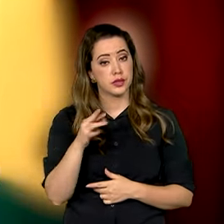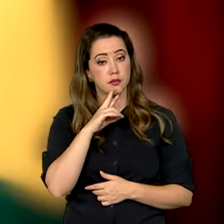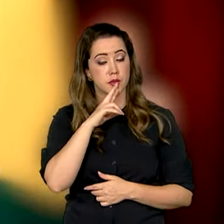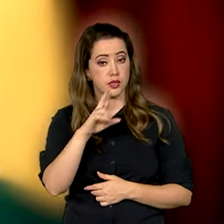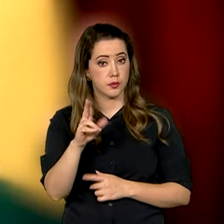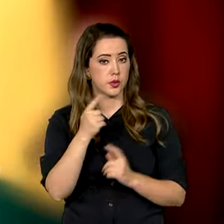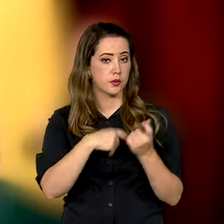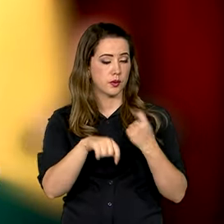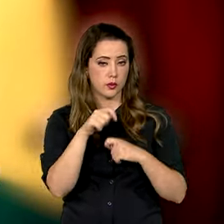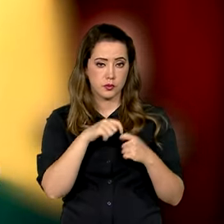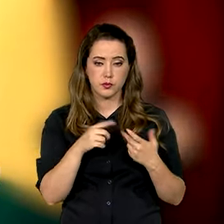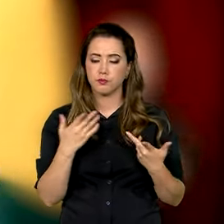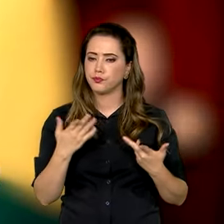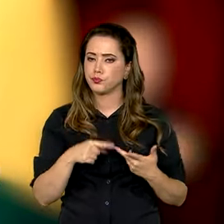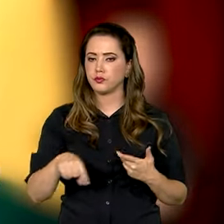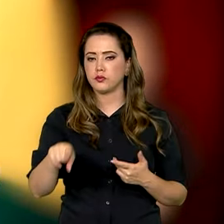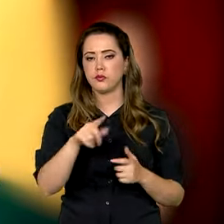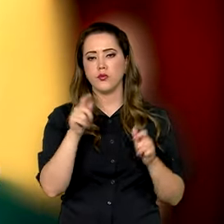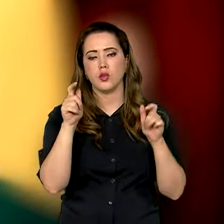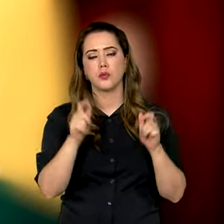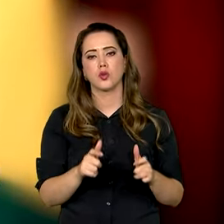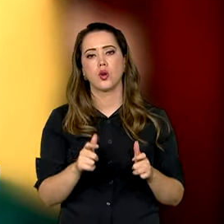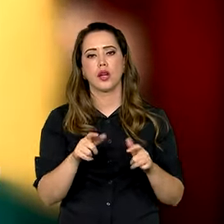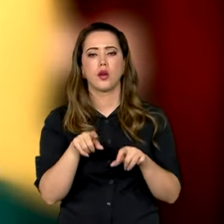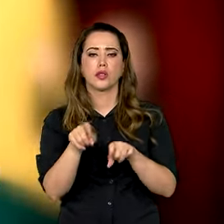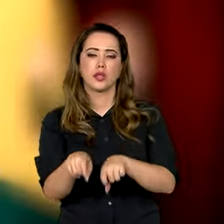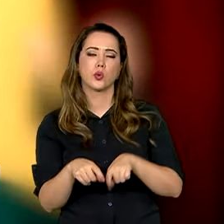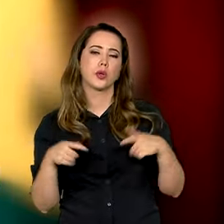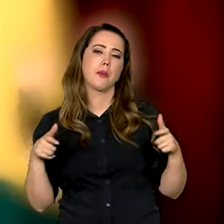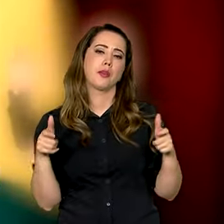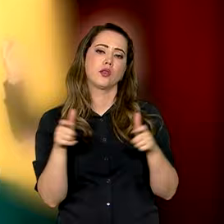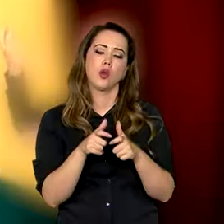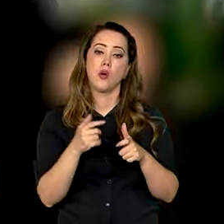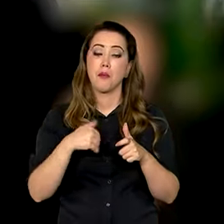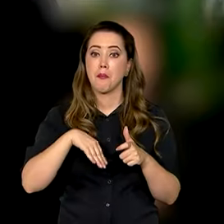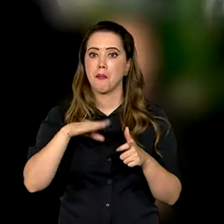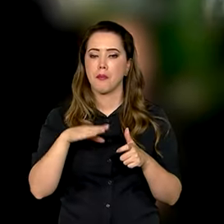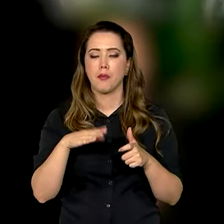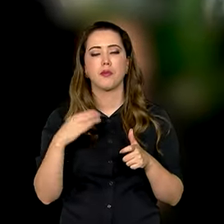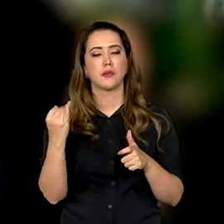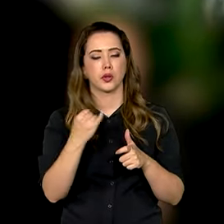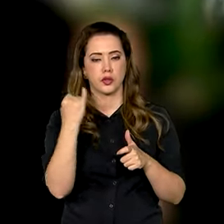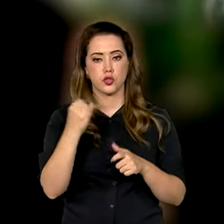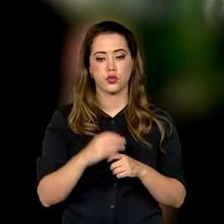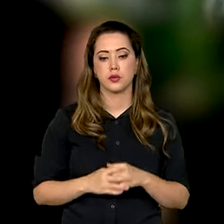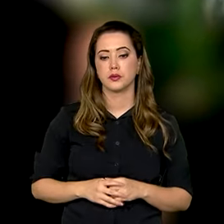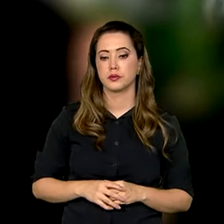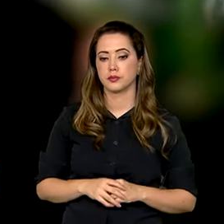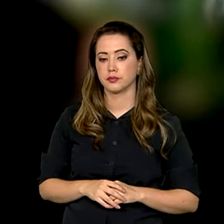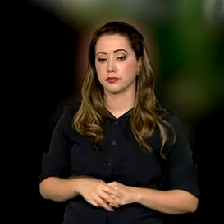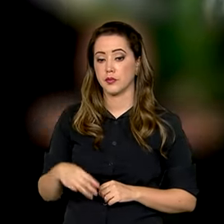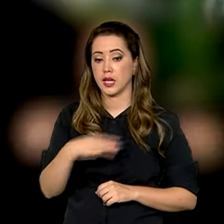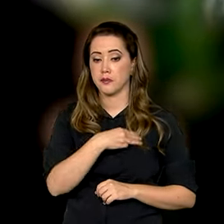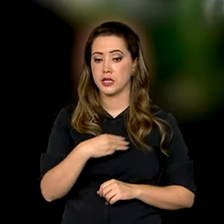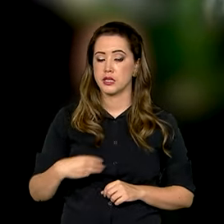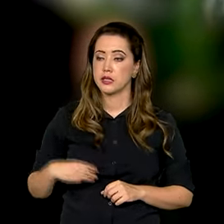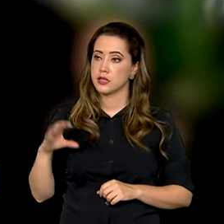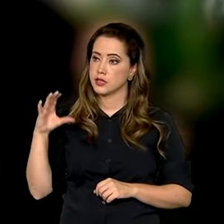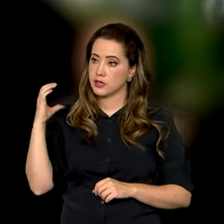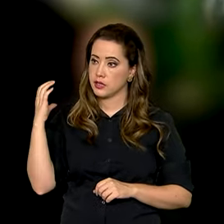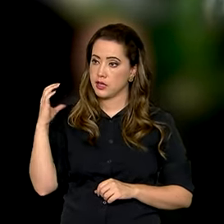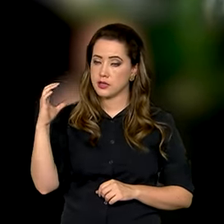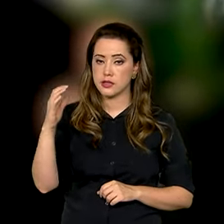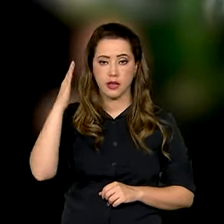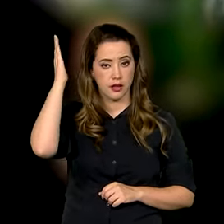resultado econômico para o pequeno agricultor muito grande. A ministra da Ciência e Tecnologia